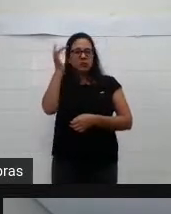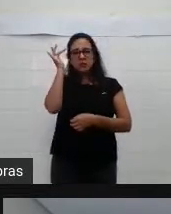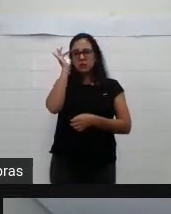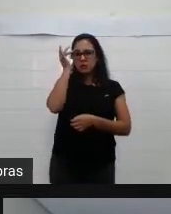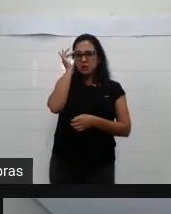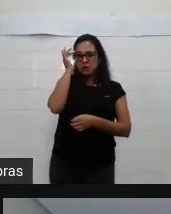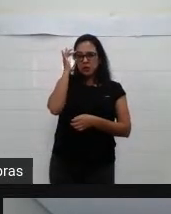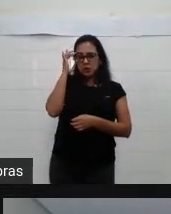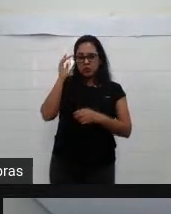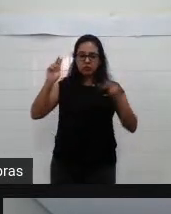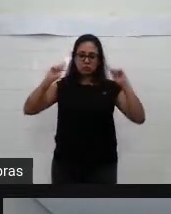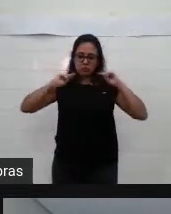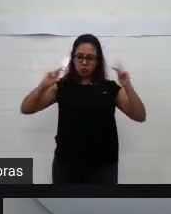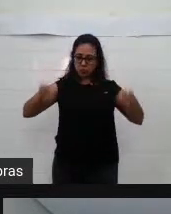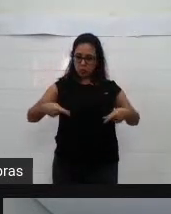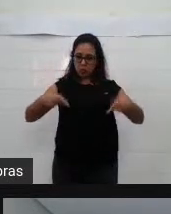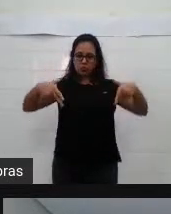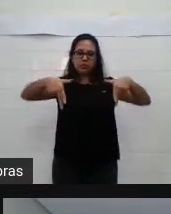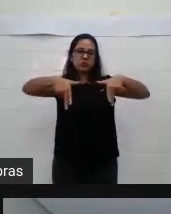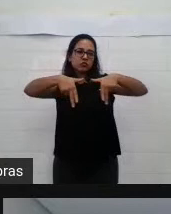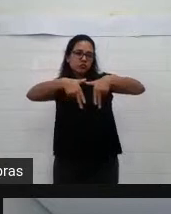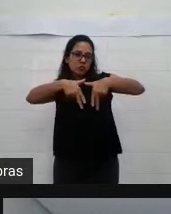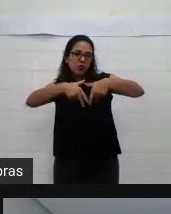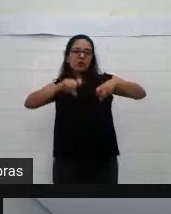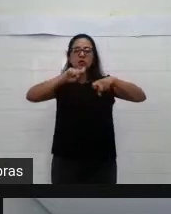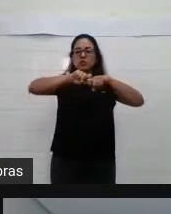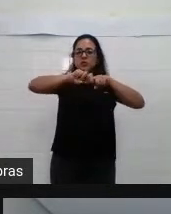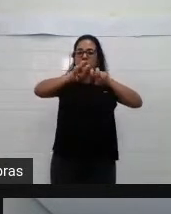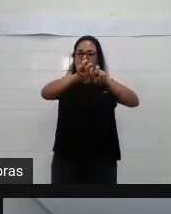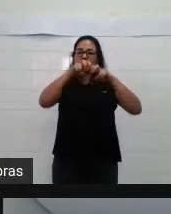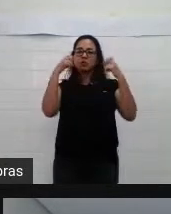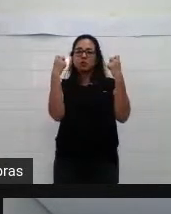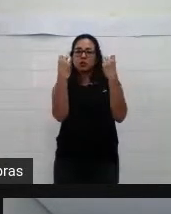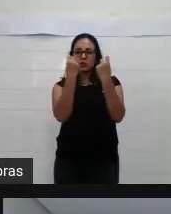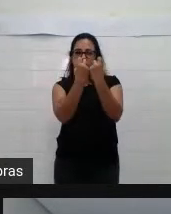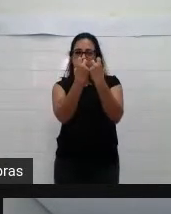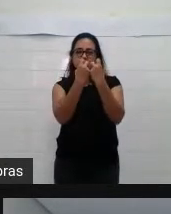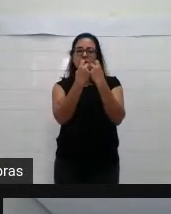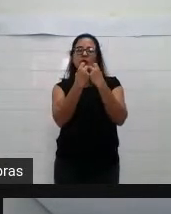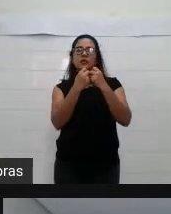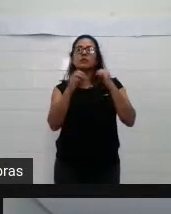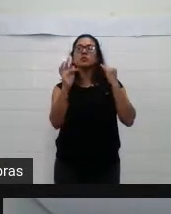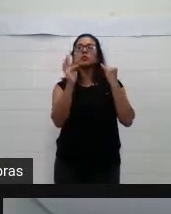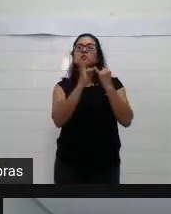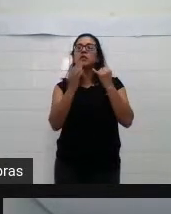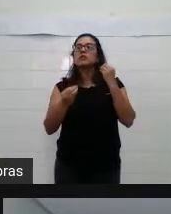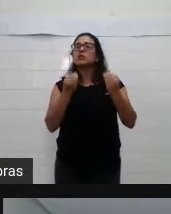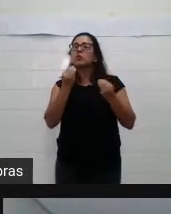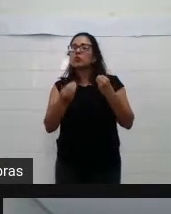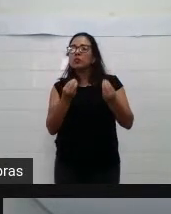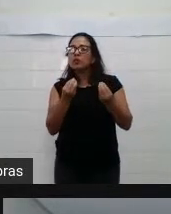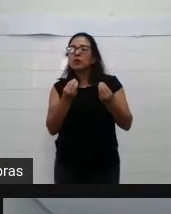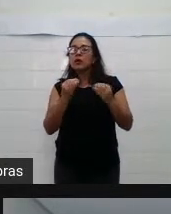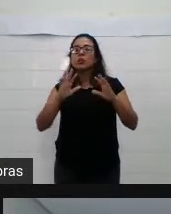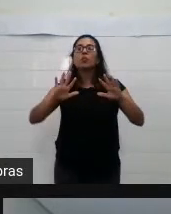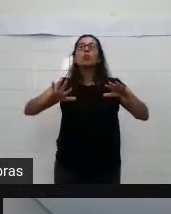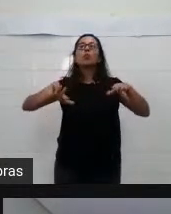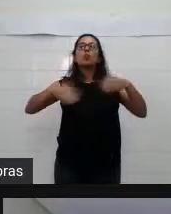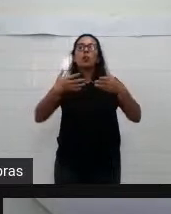gênero e sexualidade têm sido abordados nas práticas educativas do IFES? Qual o paradigma ou discurso